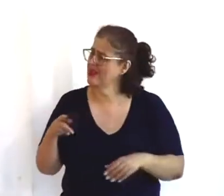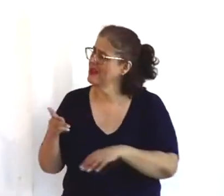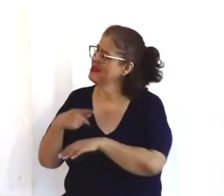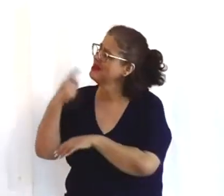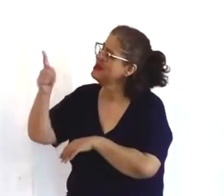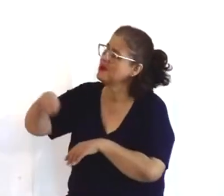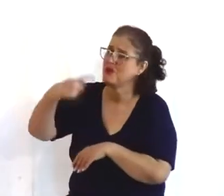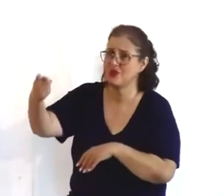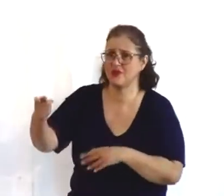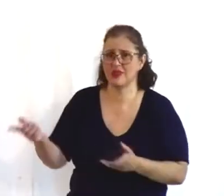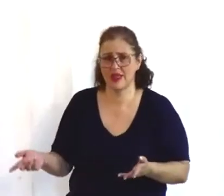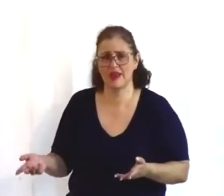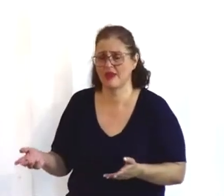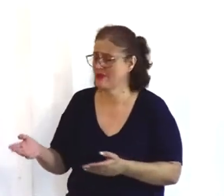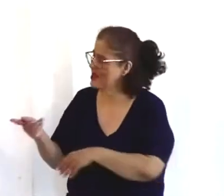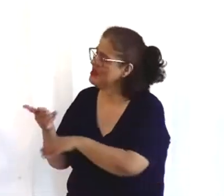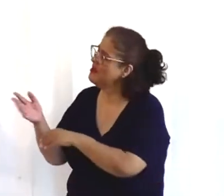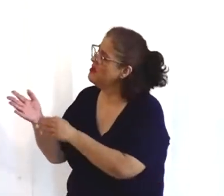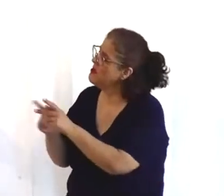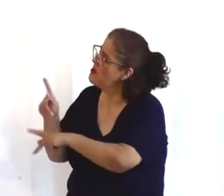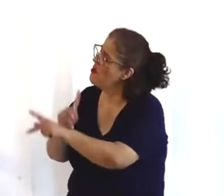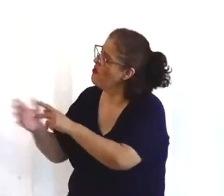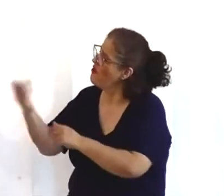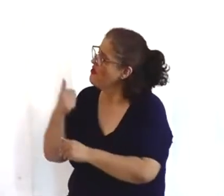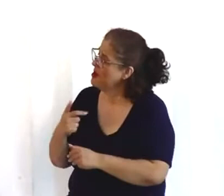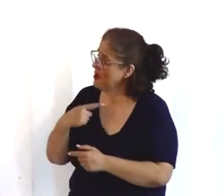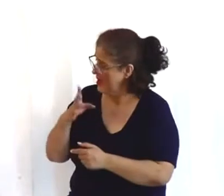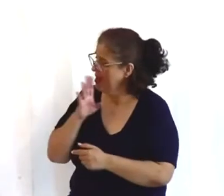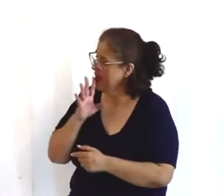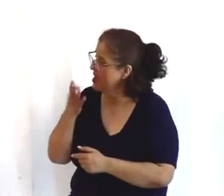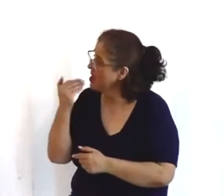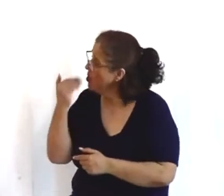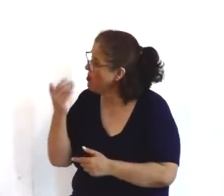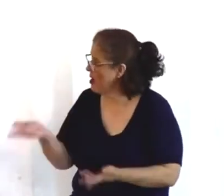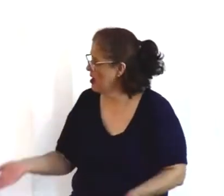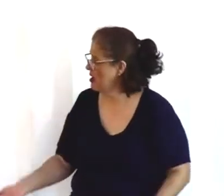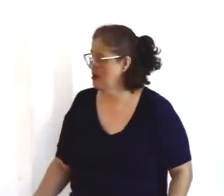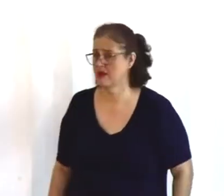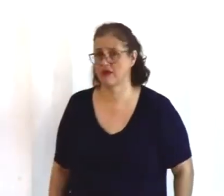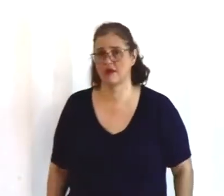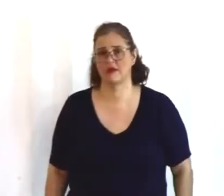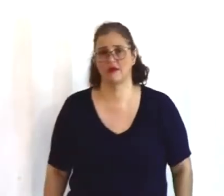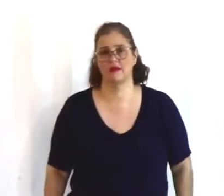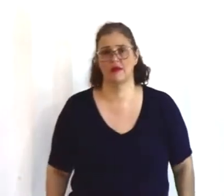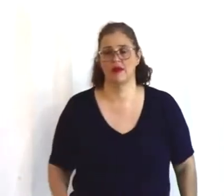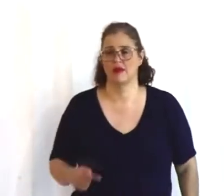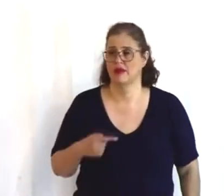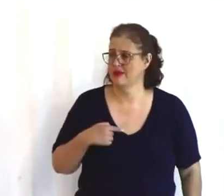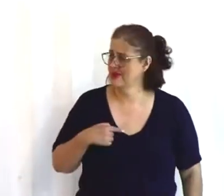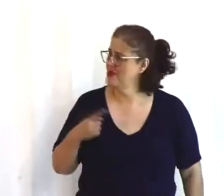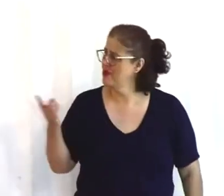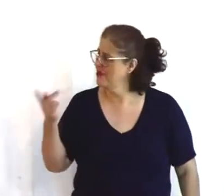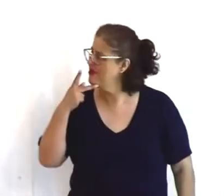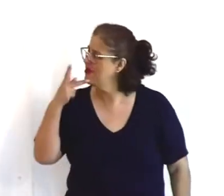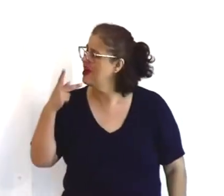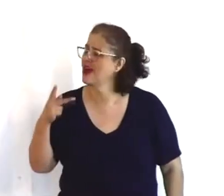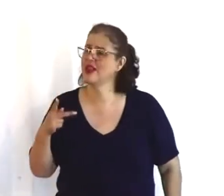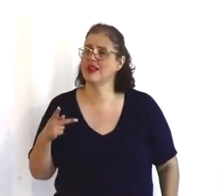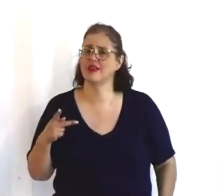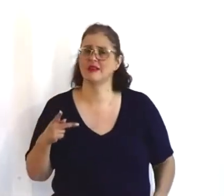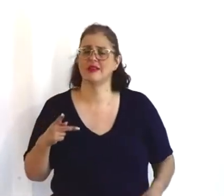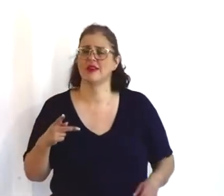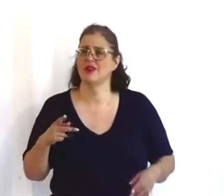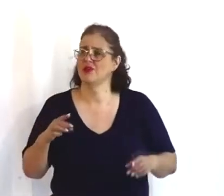que estava outrora oculto, agora foi revelado. O Senhor Jesus é o nosso bendito alimento. Mas também fala dessa